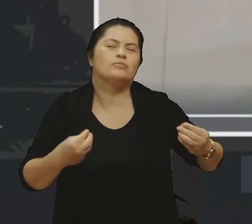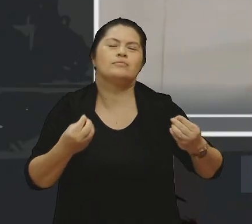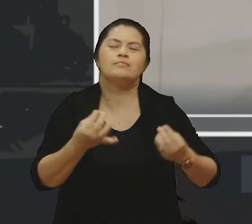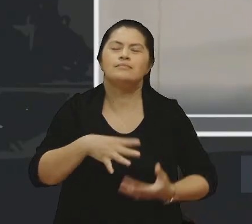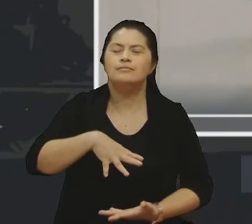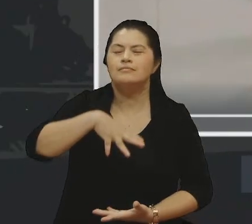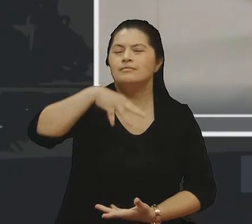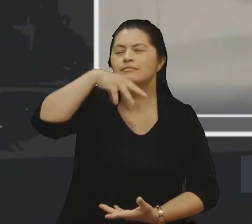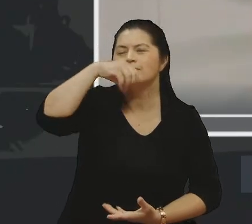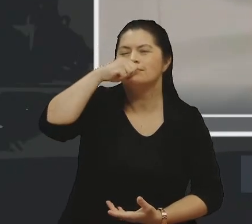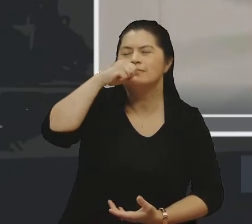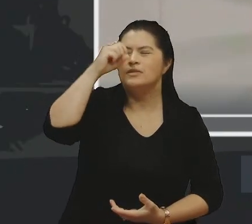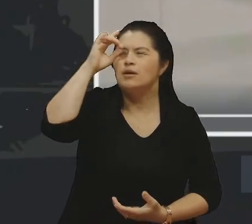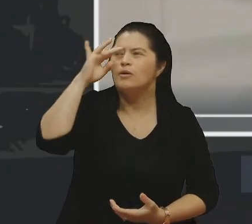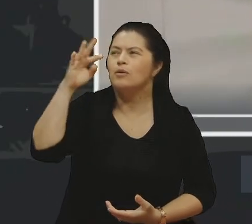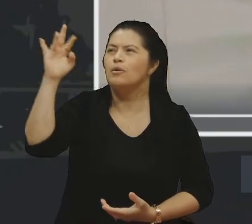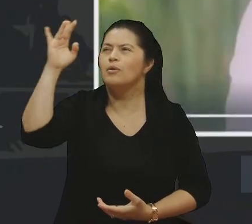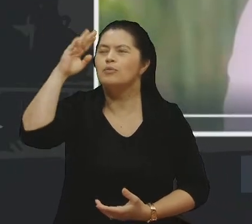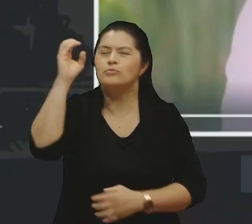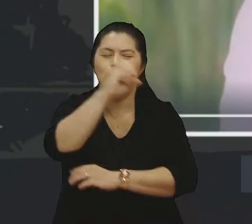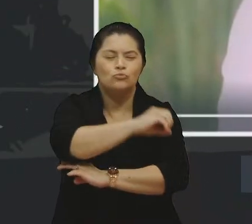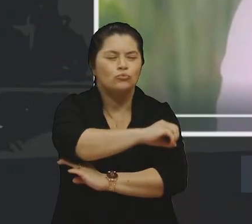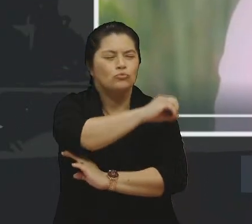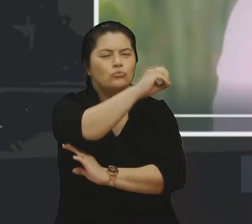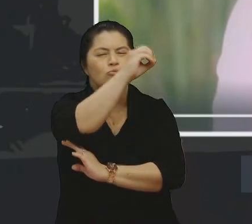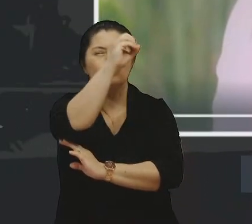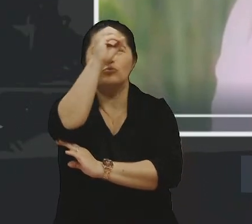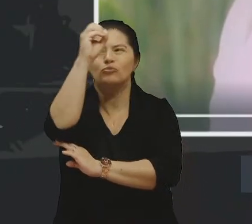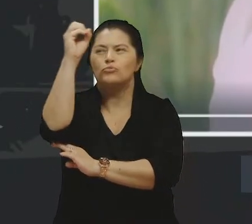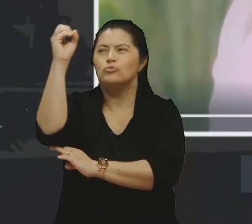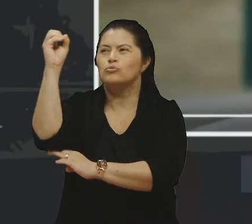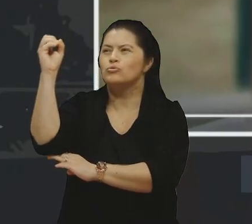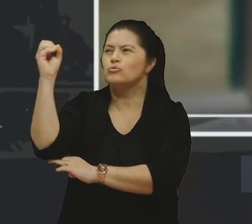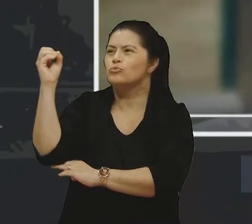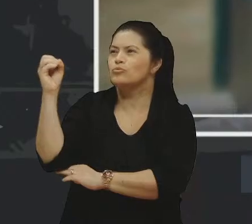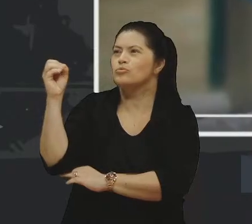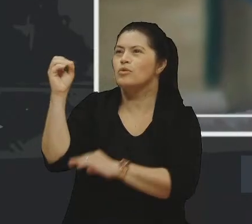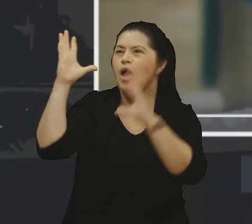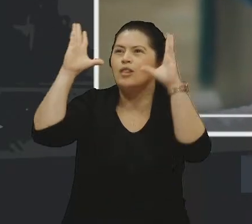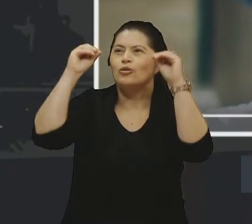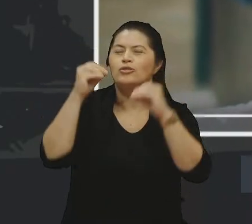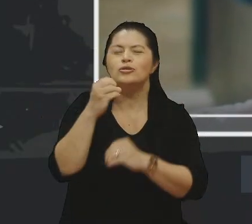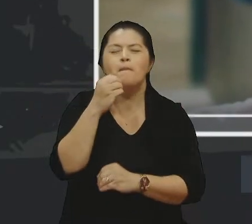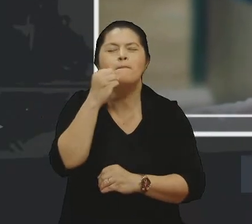A meditação da manhã. Uma noite bem dormida.